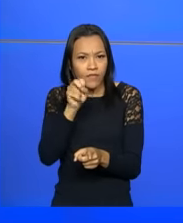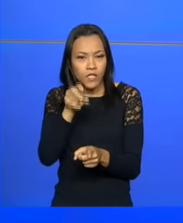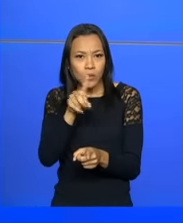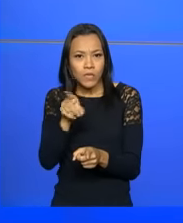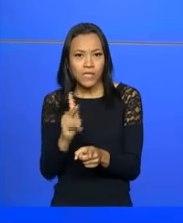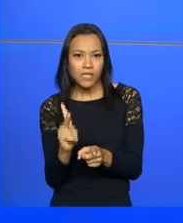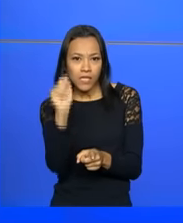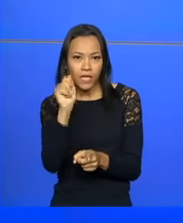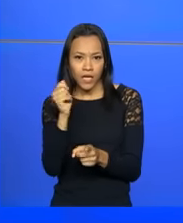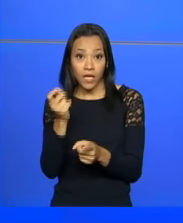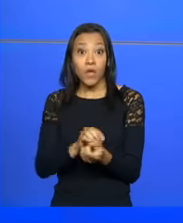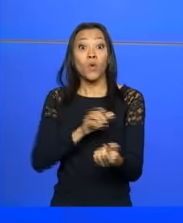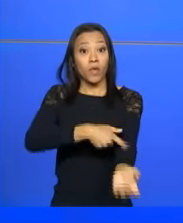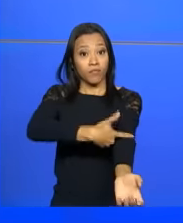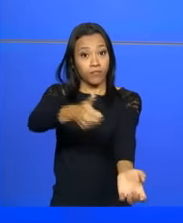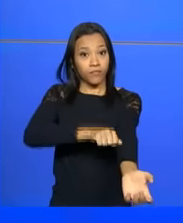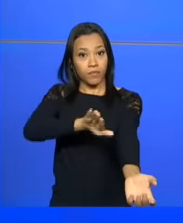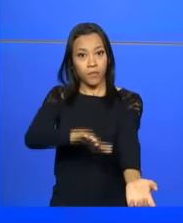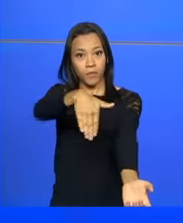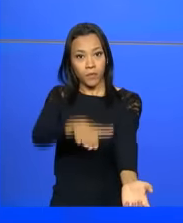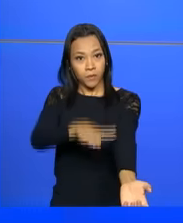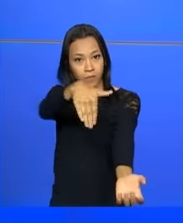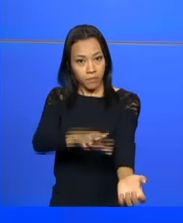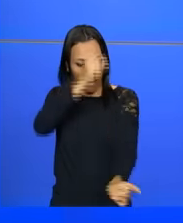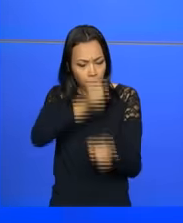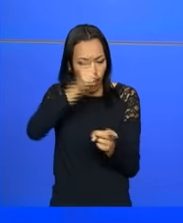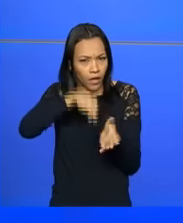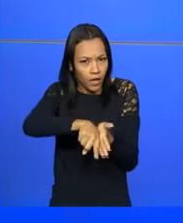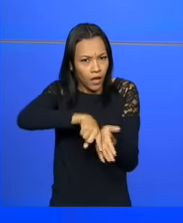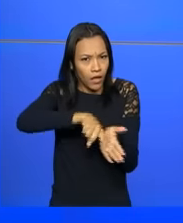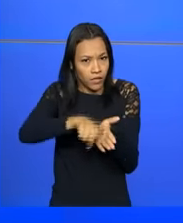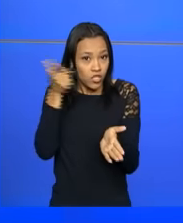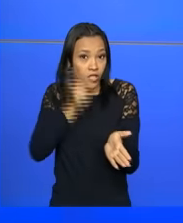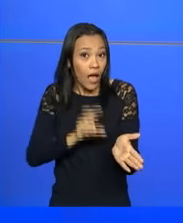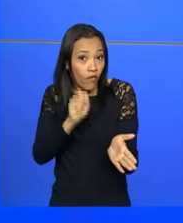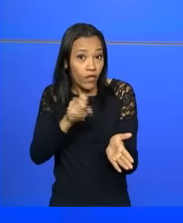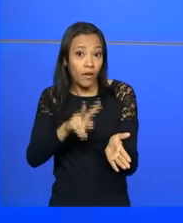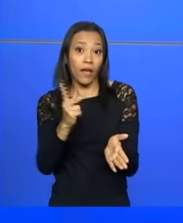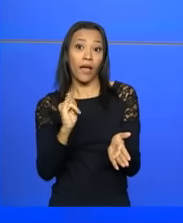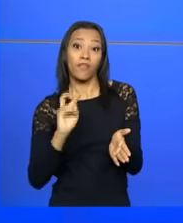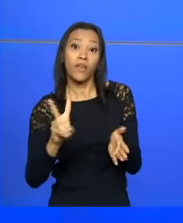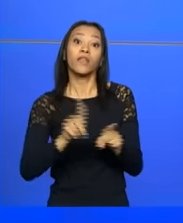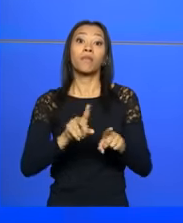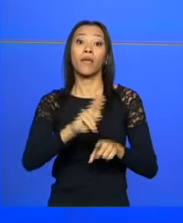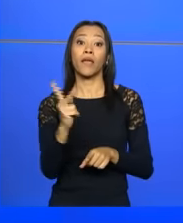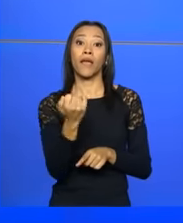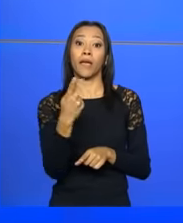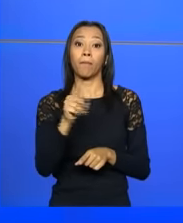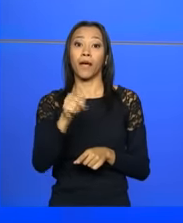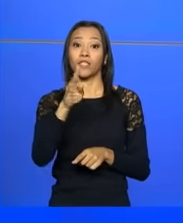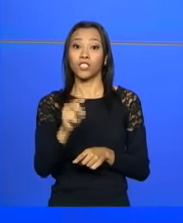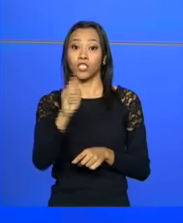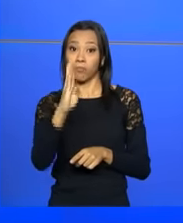realizados nas bolsas de sangue em todo o país a testagem já identifica os vírus HIV e os das hepatite BC